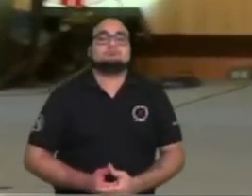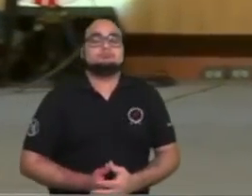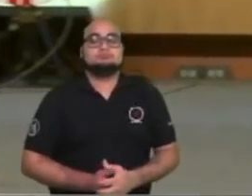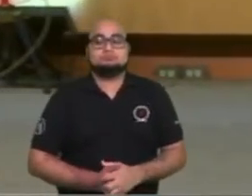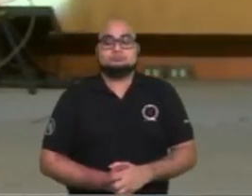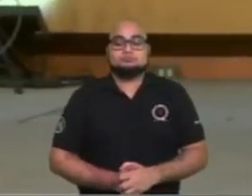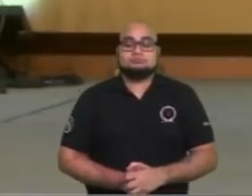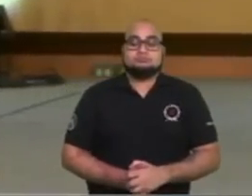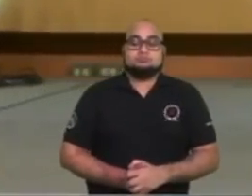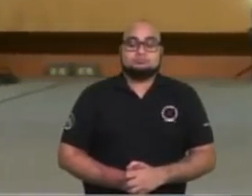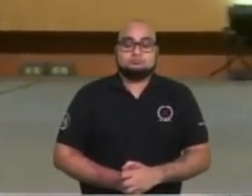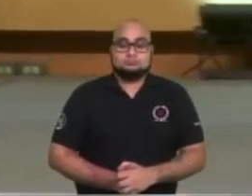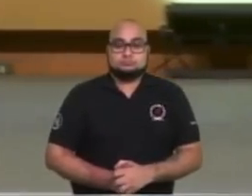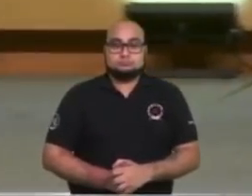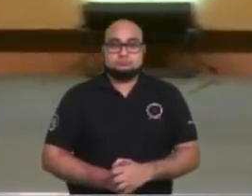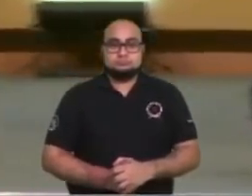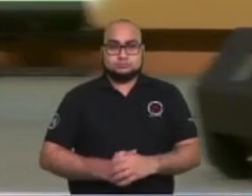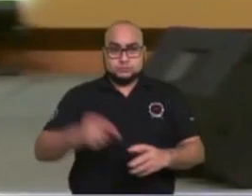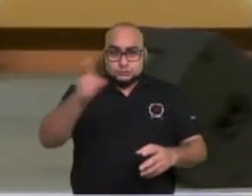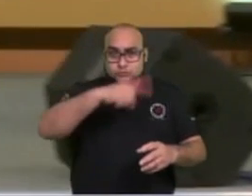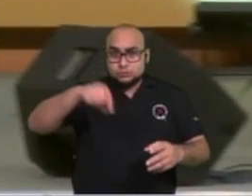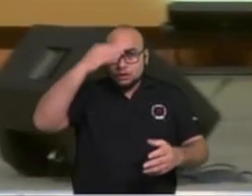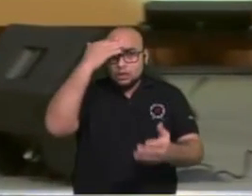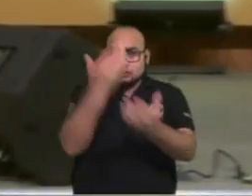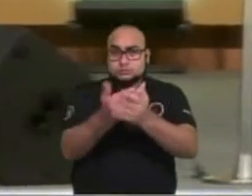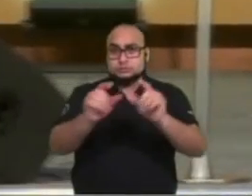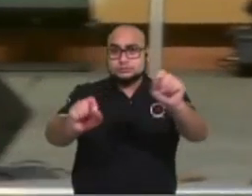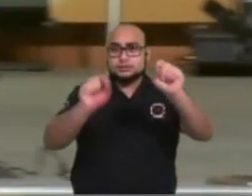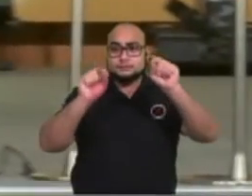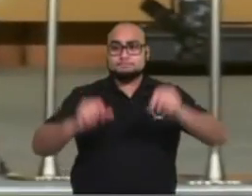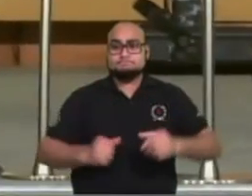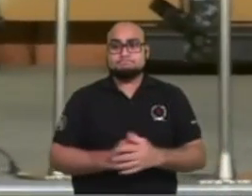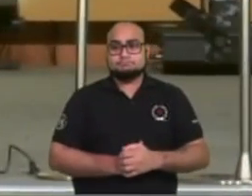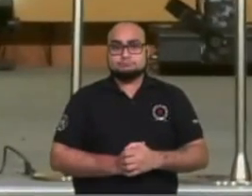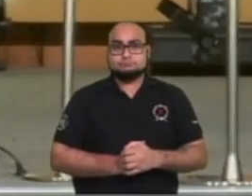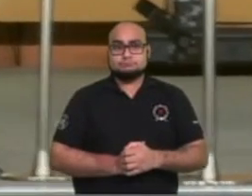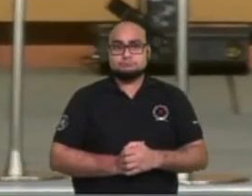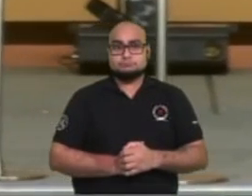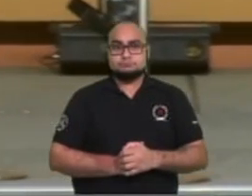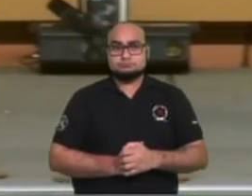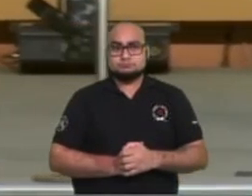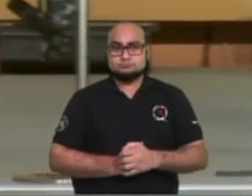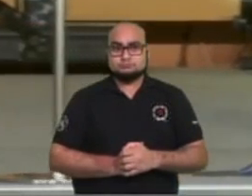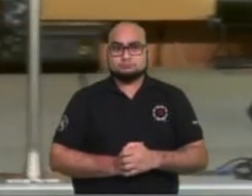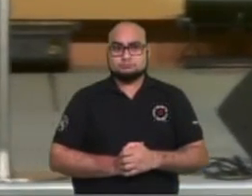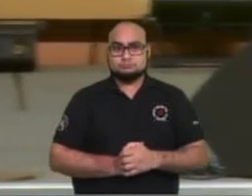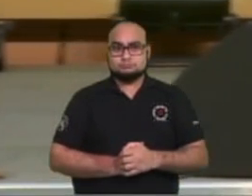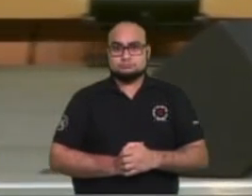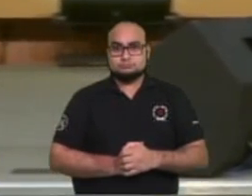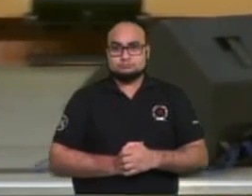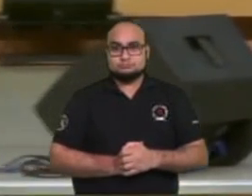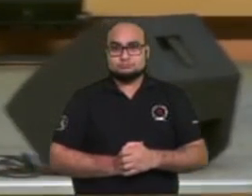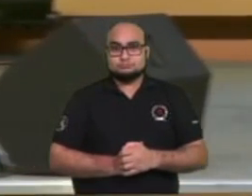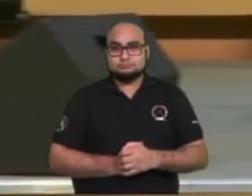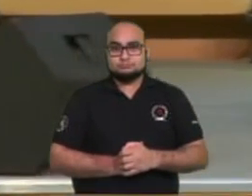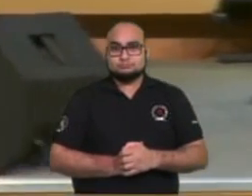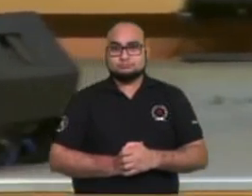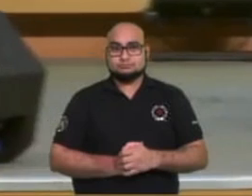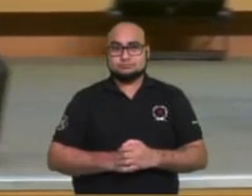e qual é a voz qual é a voz sei conta alguém se cozinhar você e jogar você para baixo